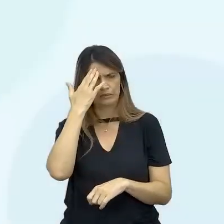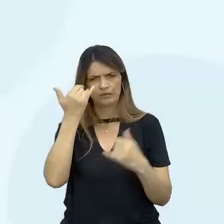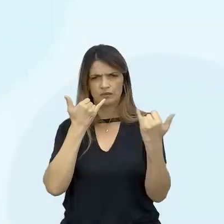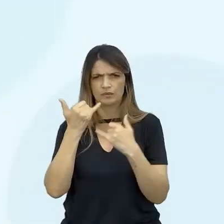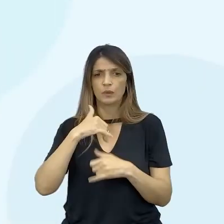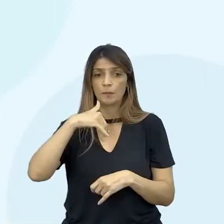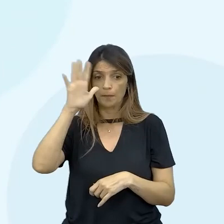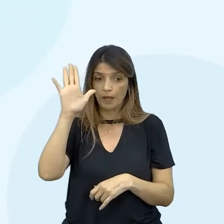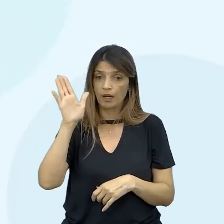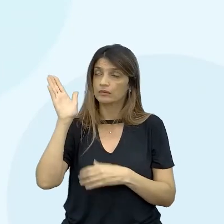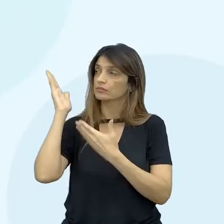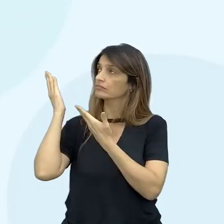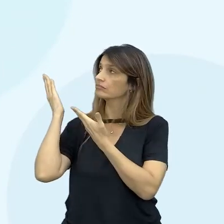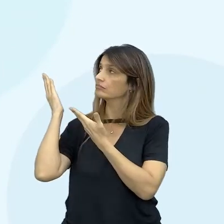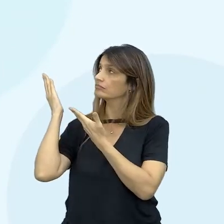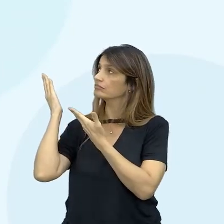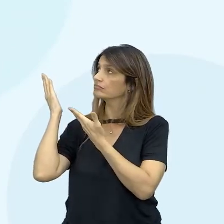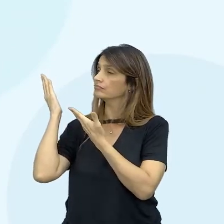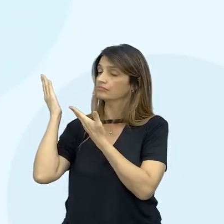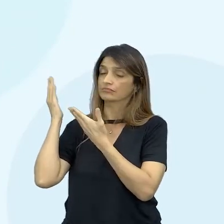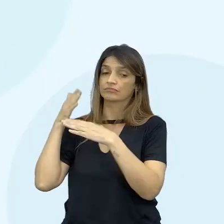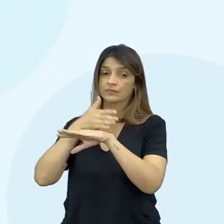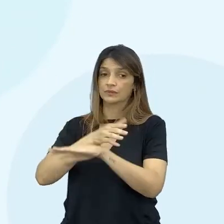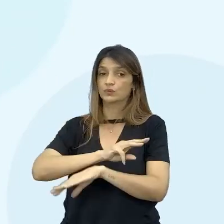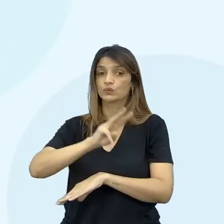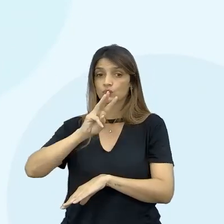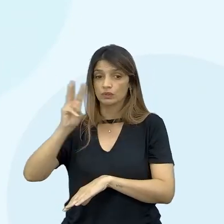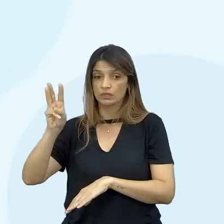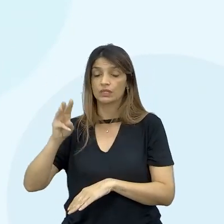informações, acessem o site do Novo Ensino Médio,